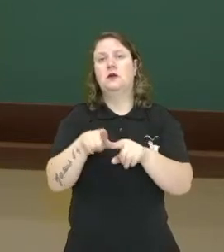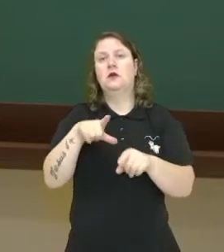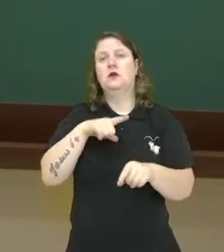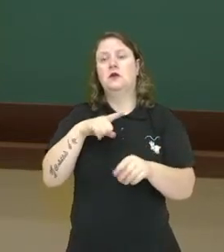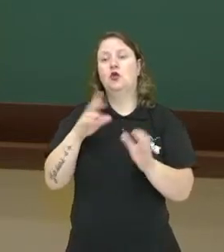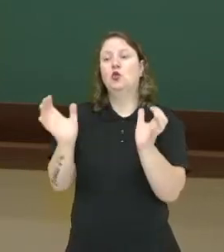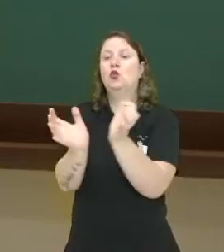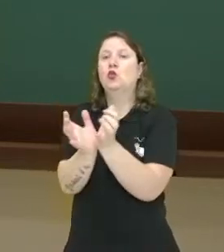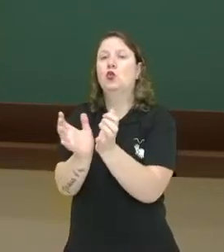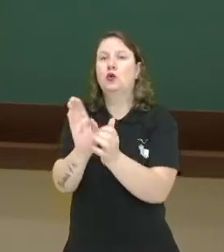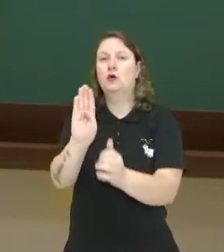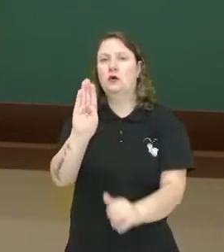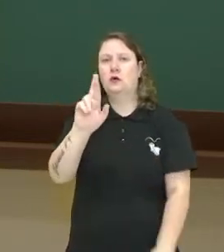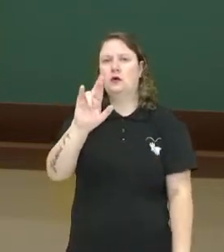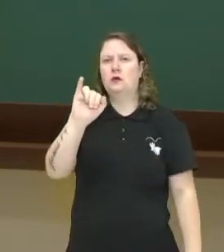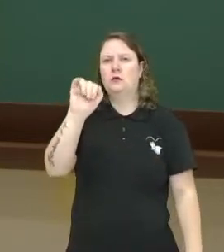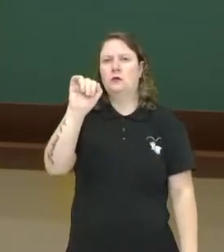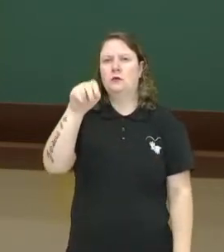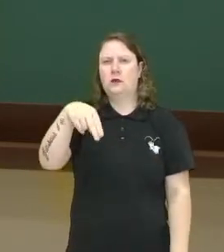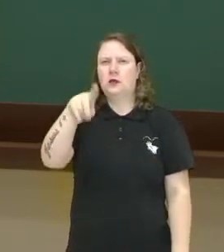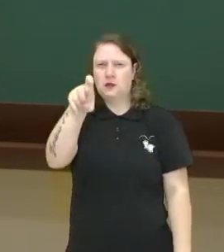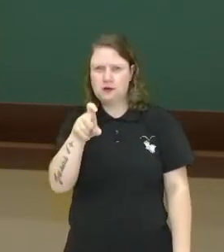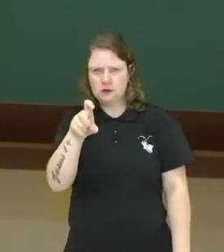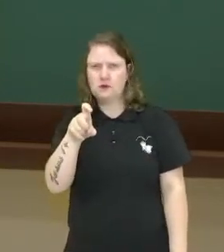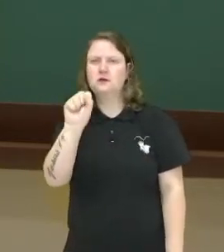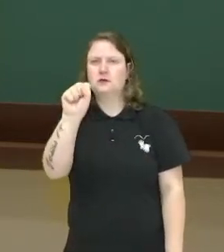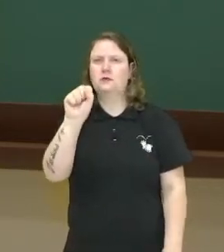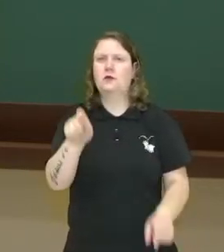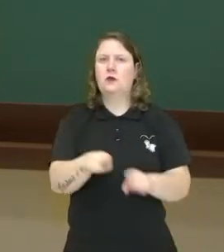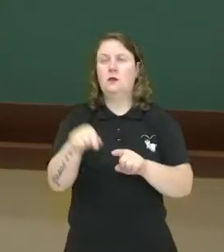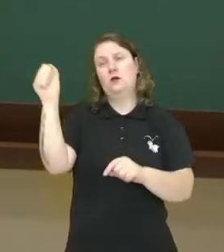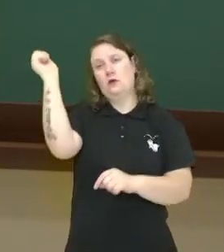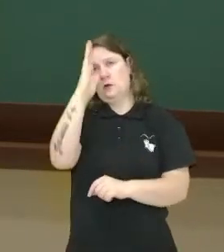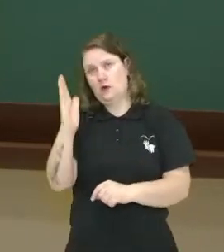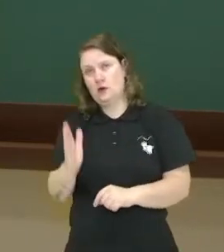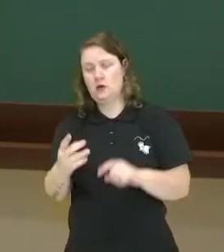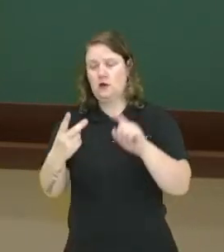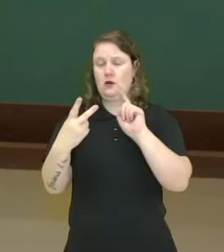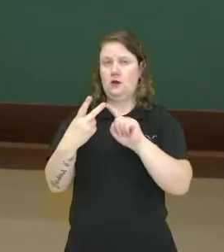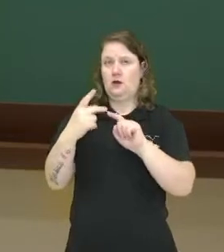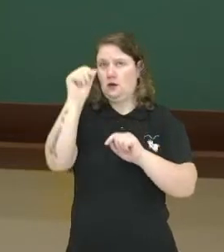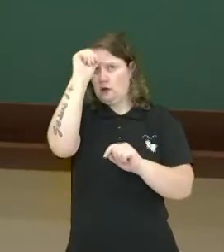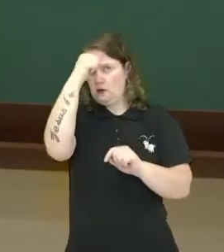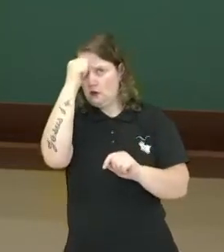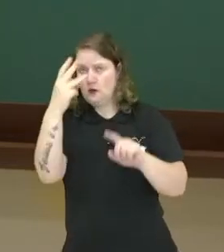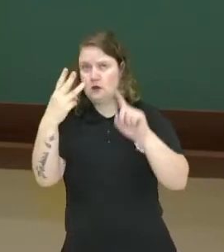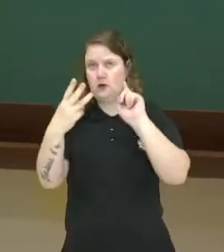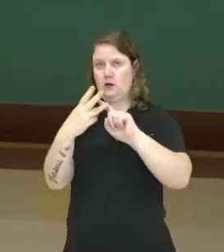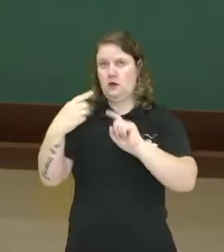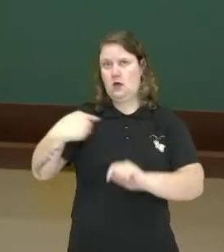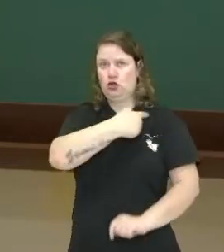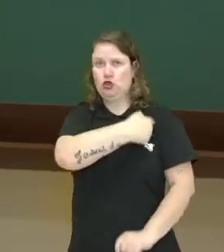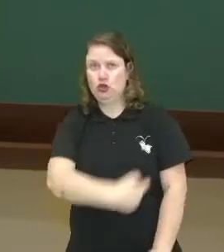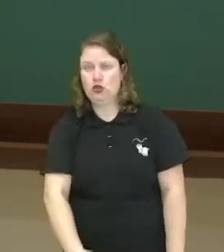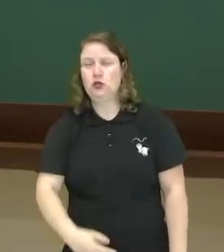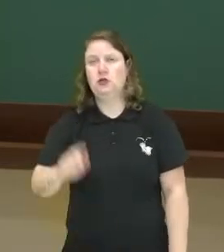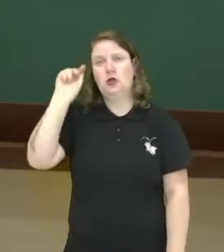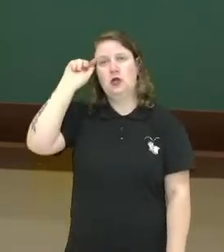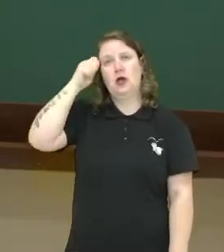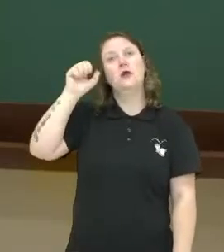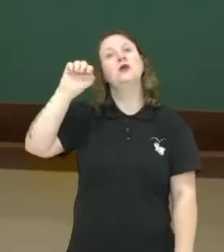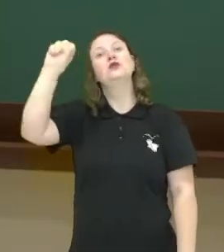grupos de países aí de potências emergentes, que incluem ali o Brasil, a Índia, a China, a África do Sul,